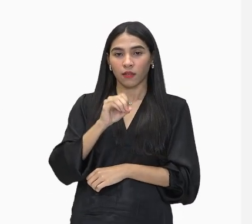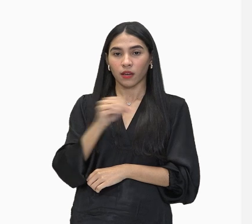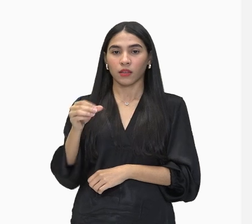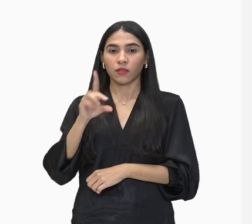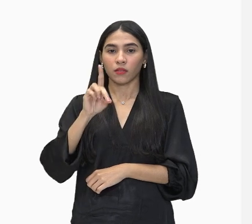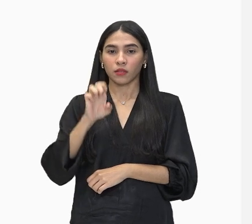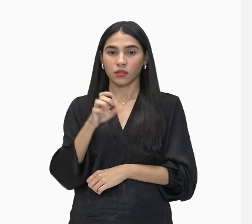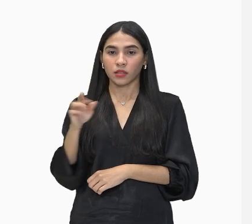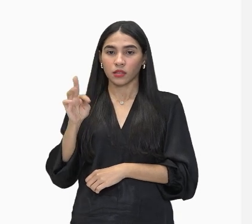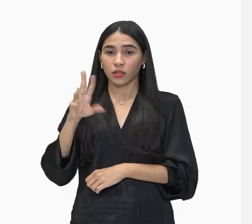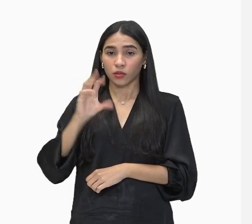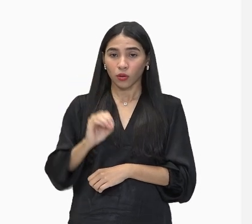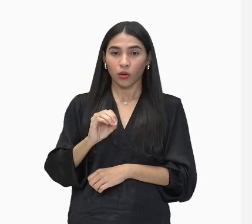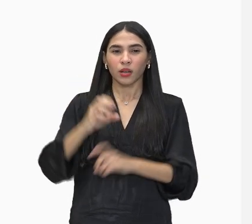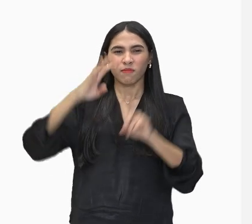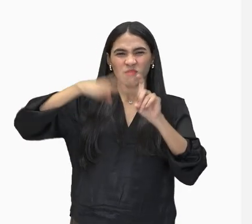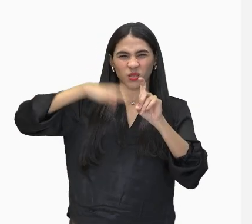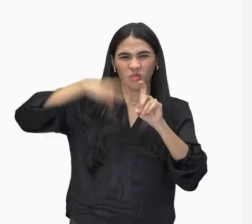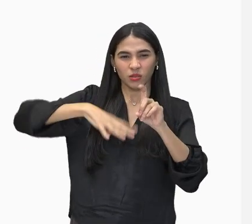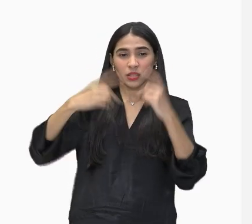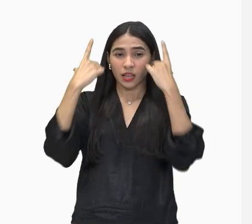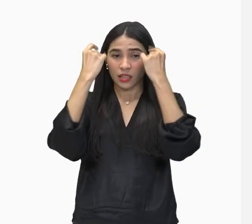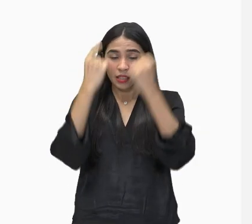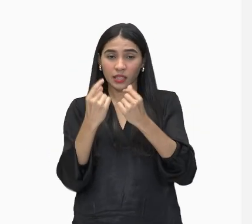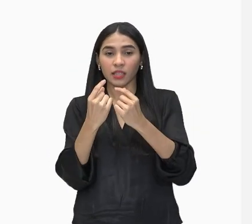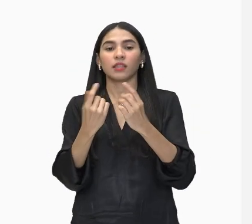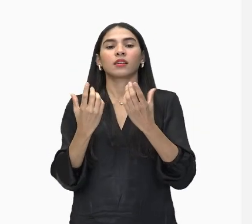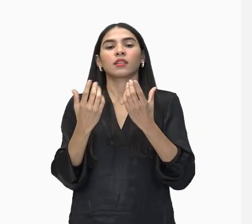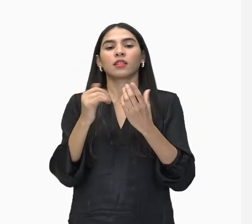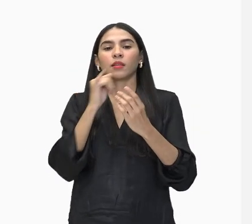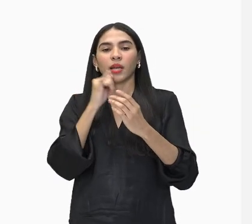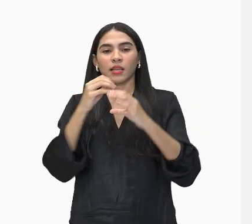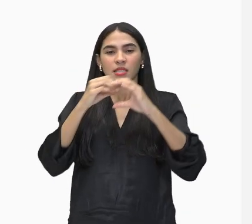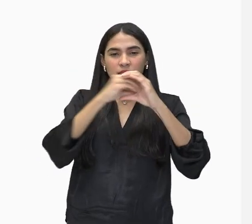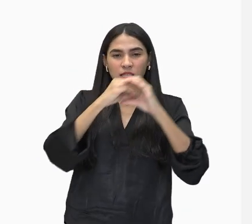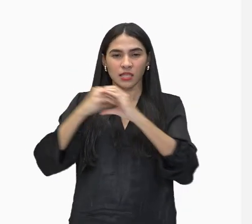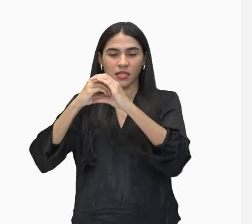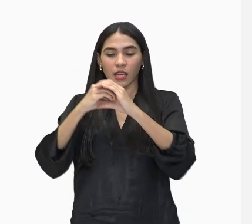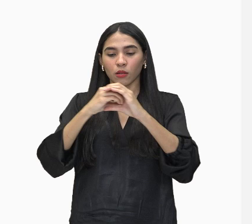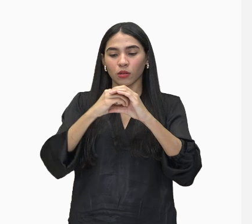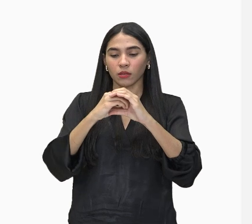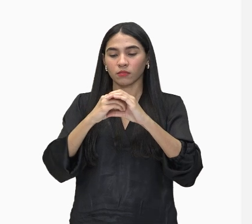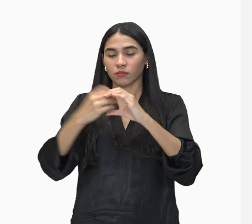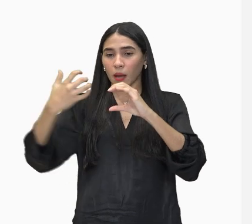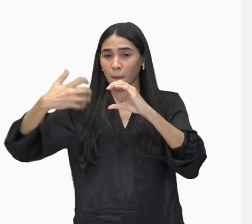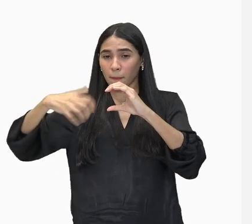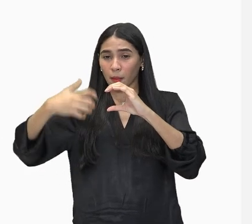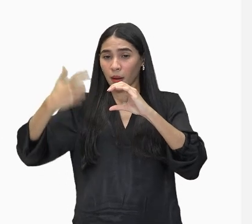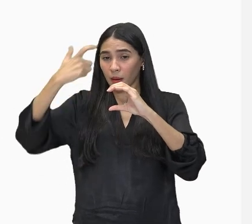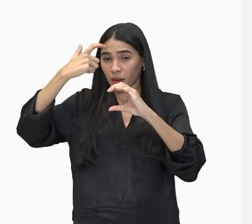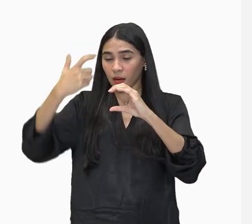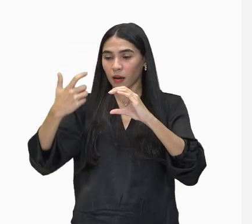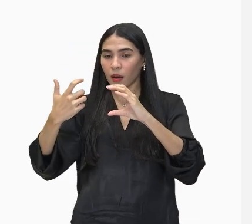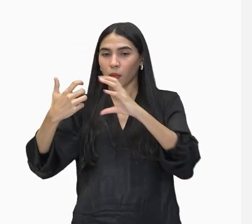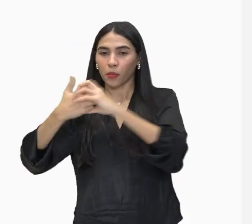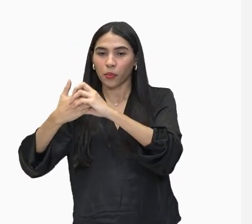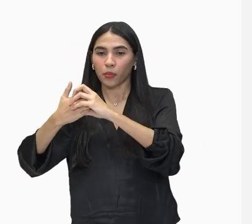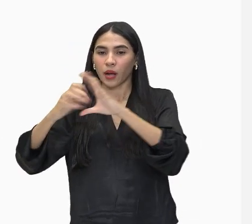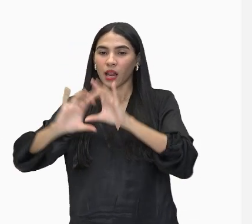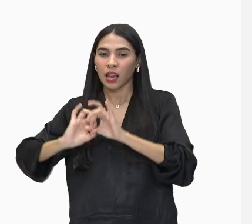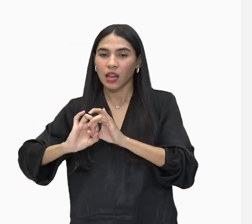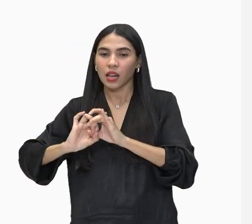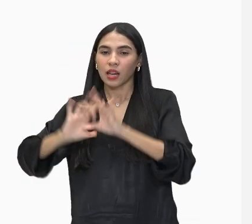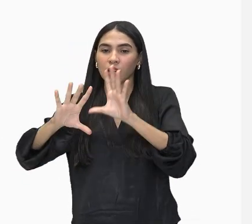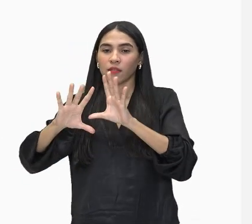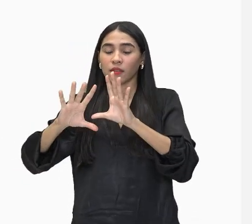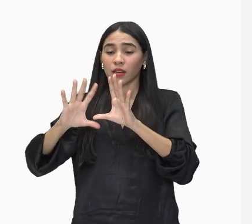grega, as células infectadas o levam para dentro do sistema nervoso central, onde o ChikV é liberado